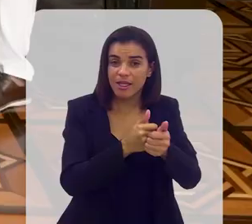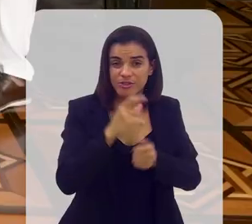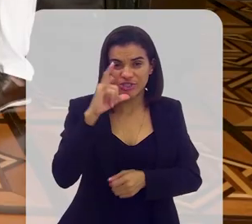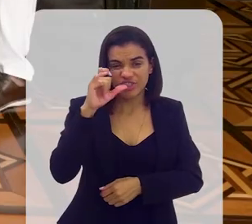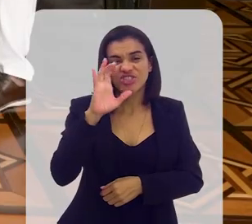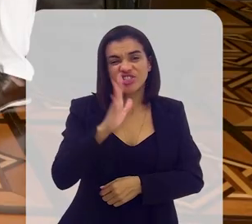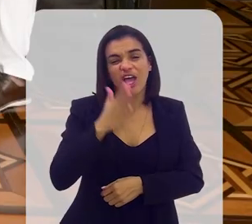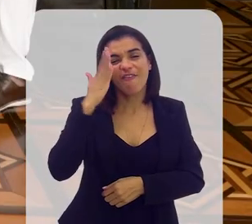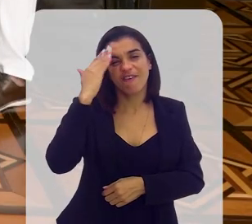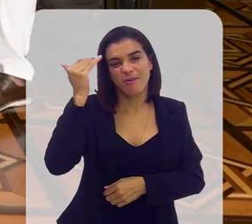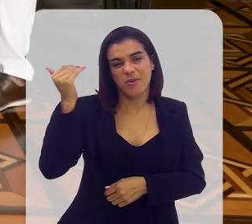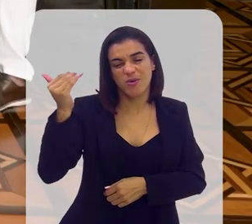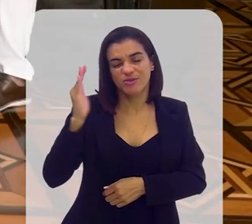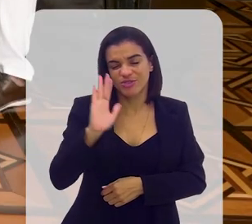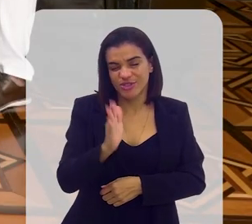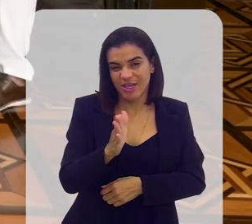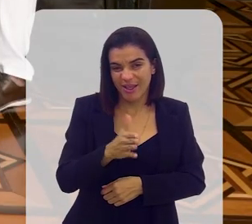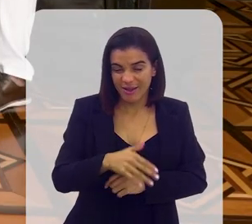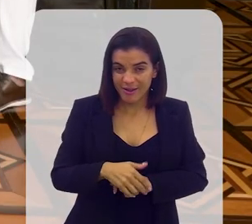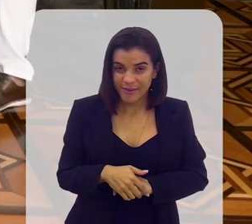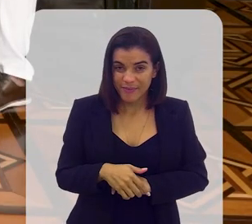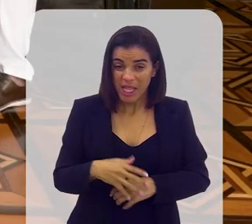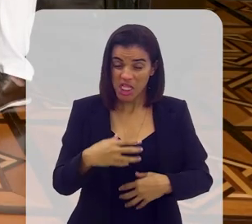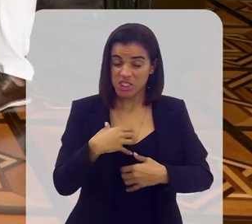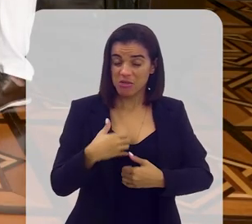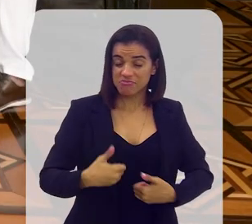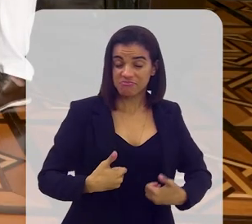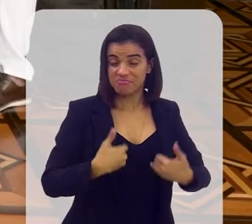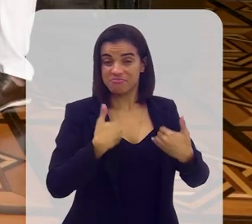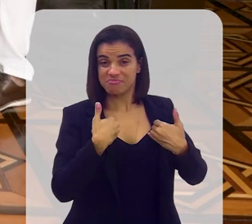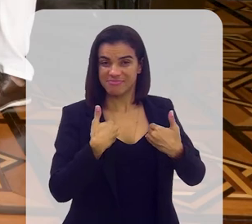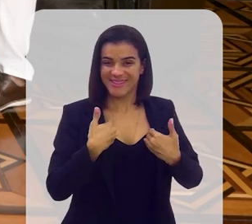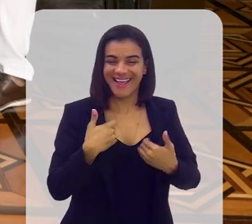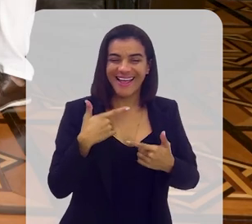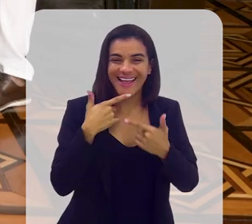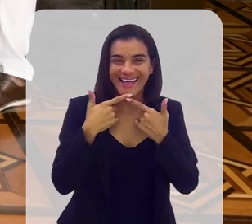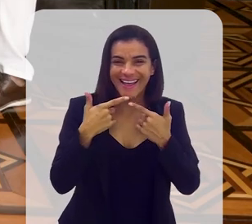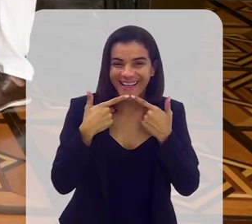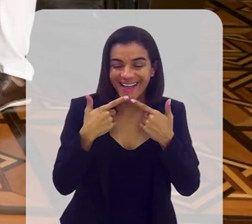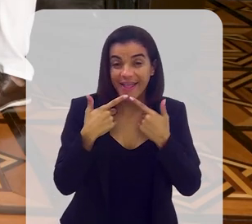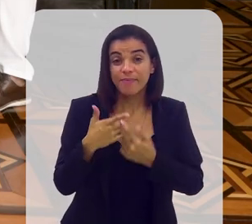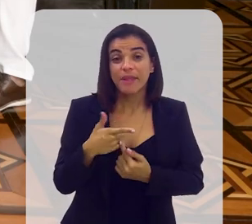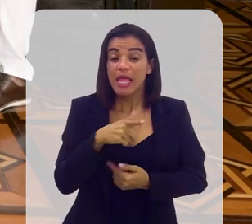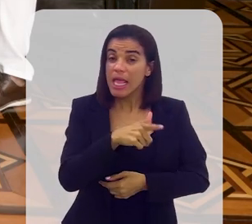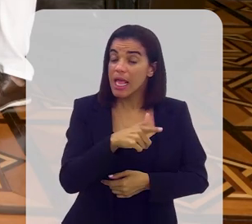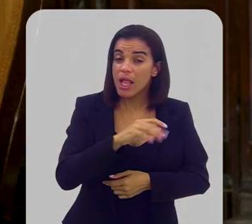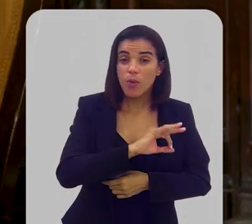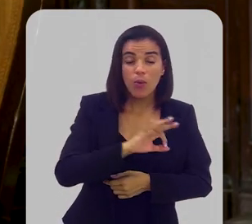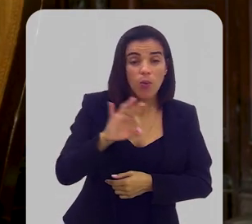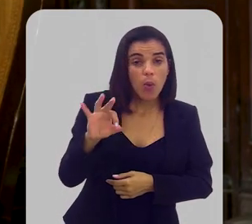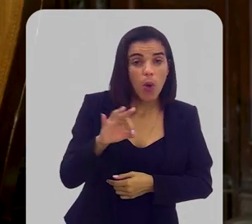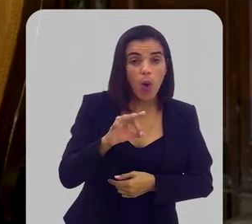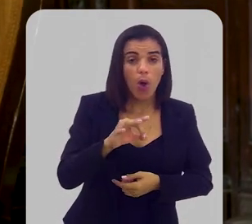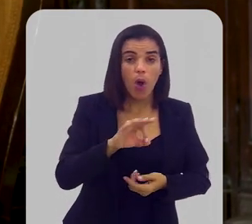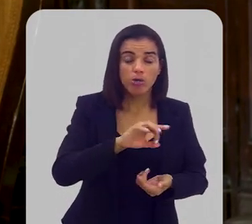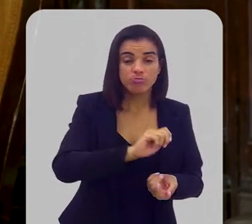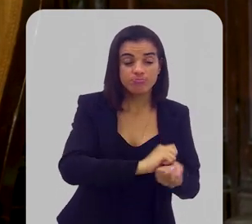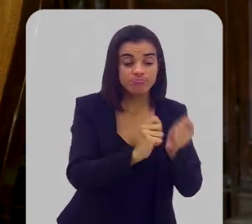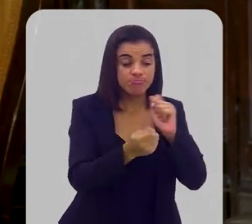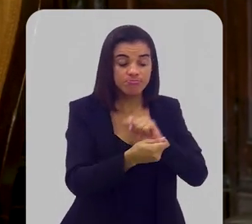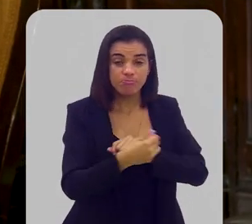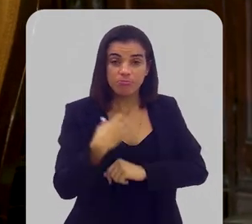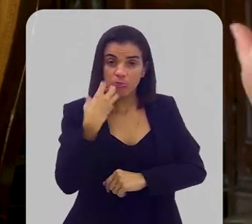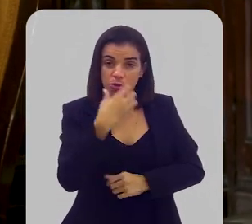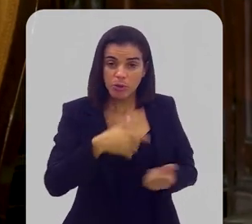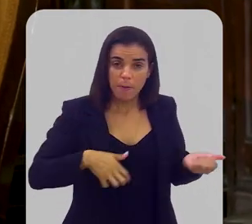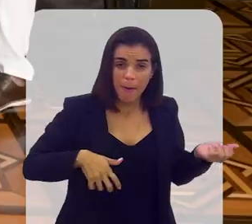Ele é famosinho já. É famosinho. Ele já se sente. É um grande intérprete, o Matheus. Também tem o